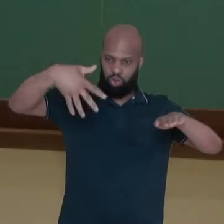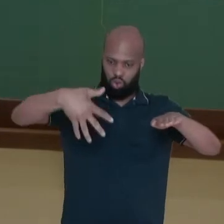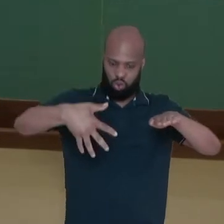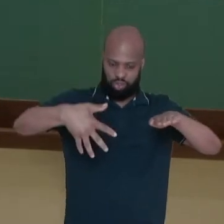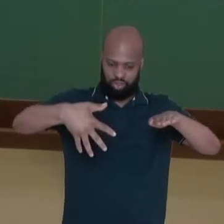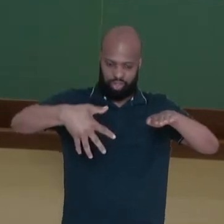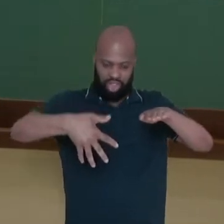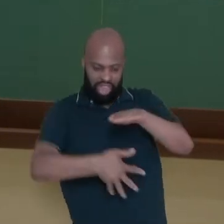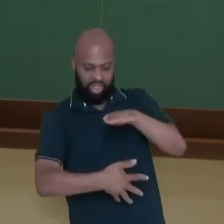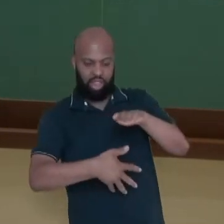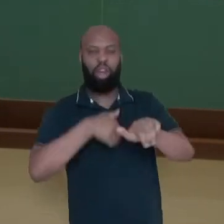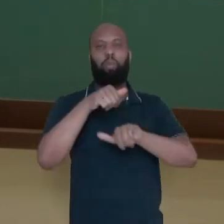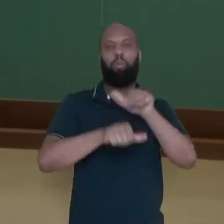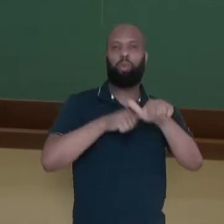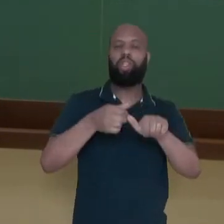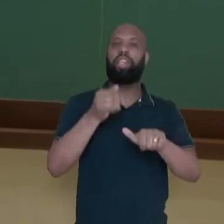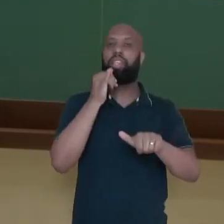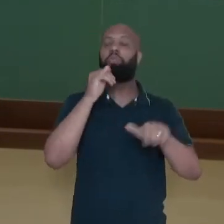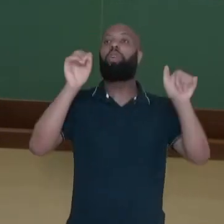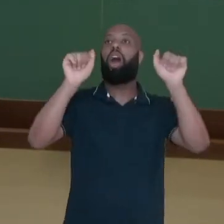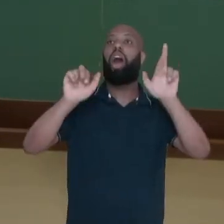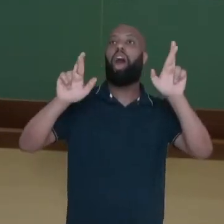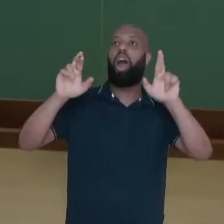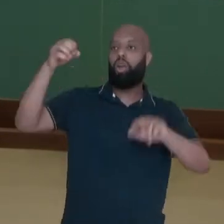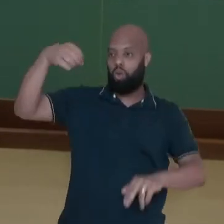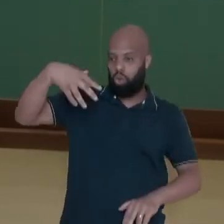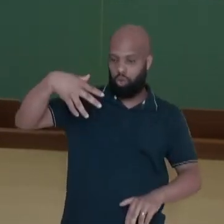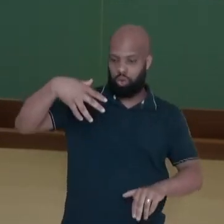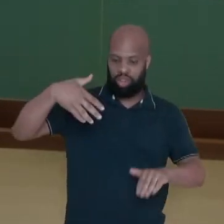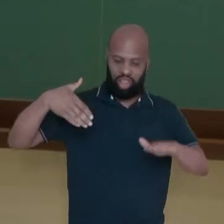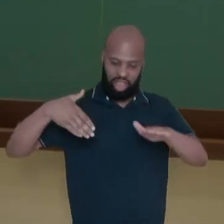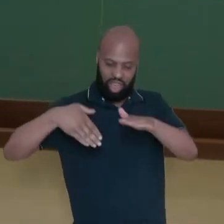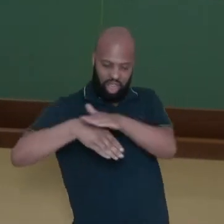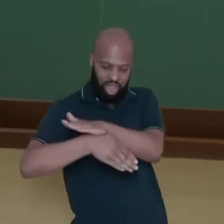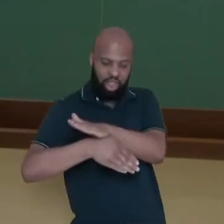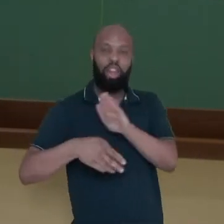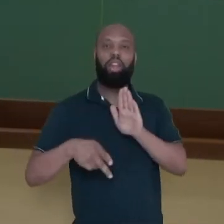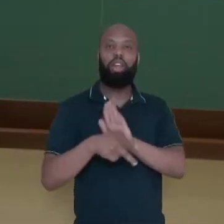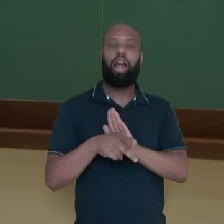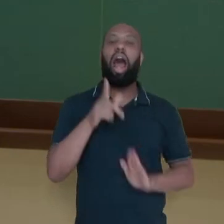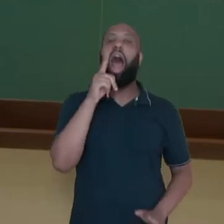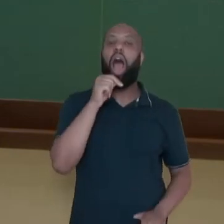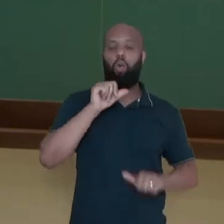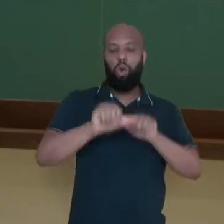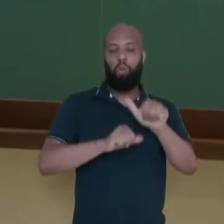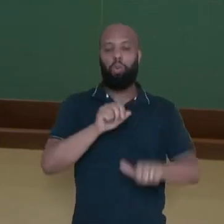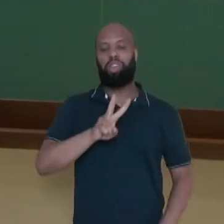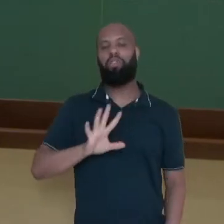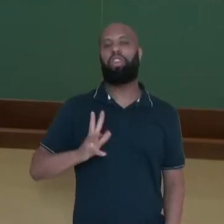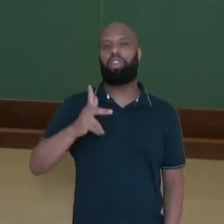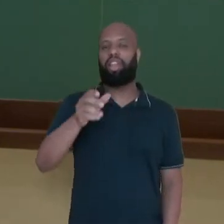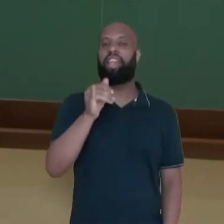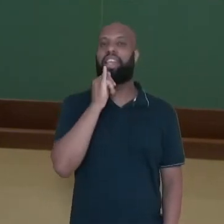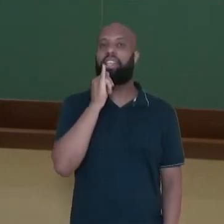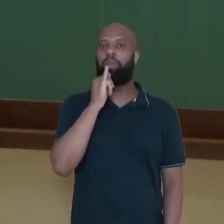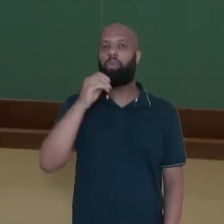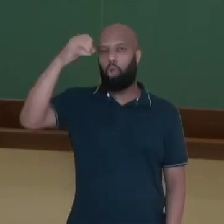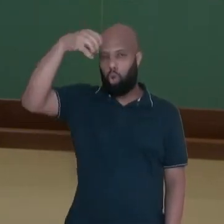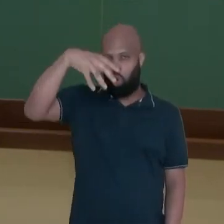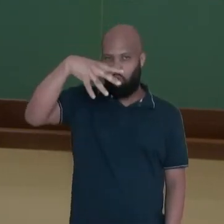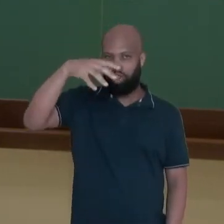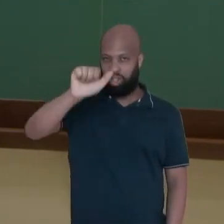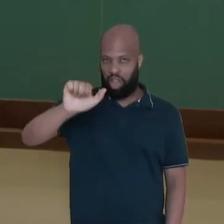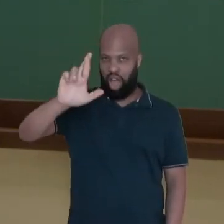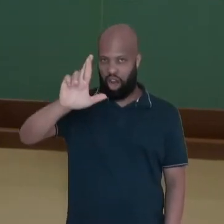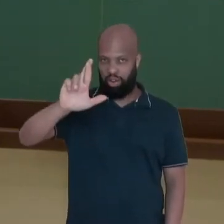no ar, entra na água. Isso altera a velocidade dela. Então, mudou de meio, saiu do ar, foi para a água, sofreu